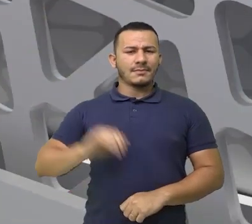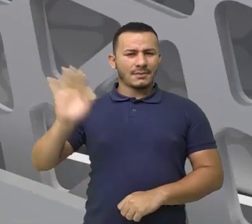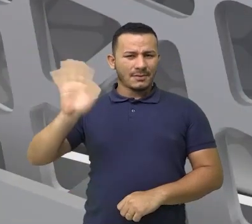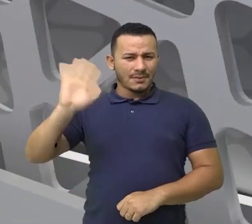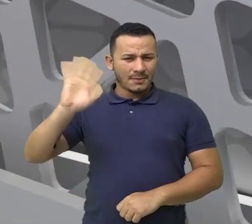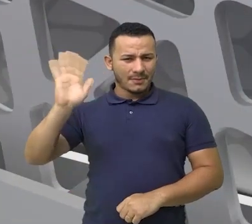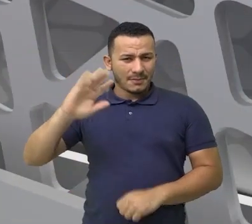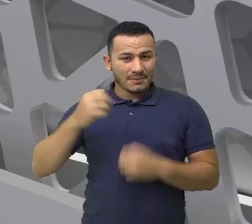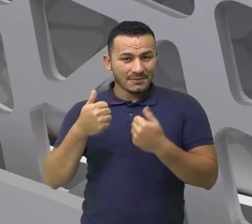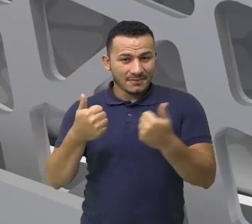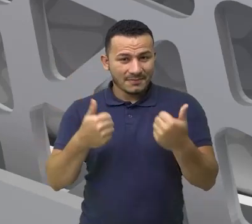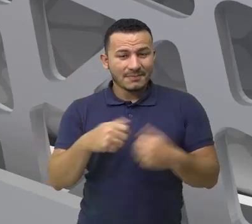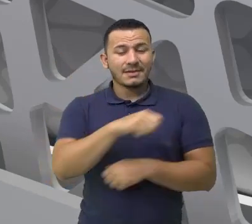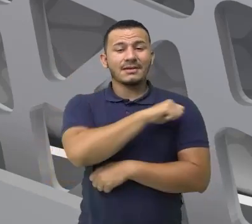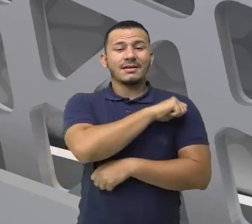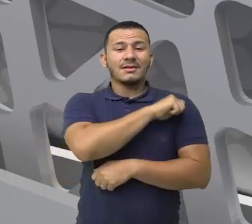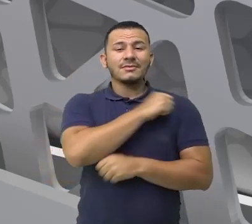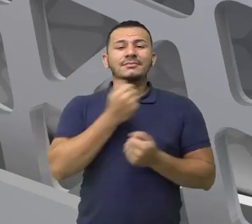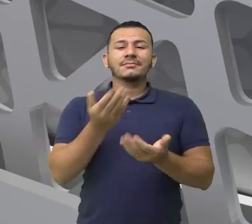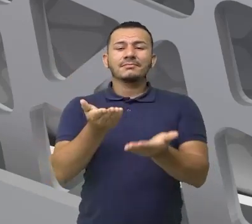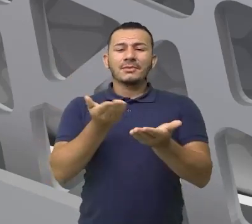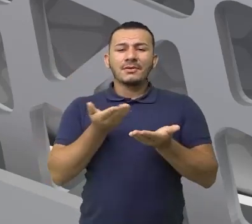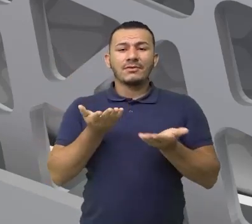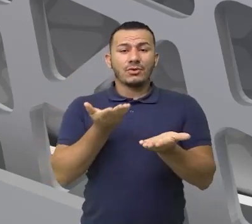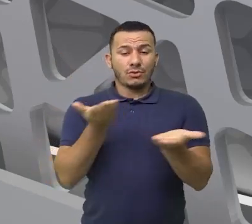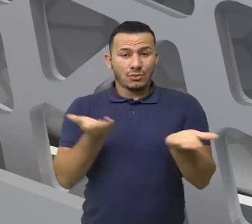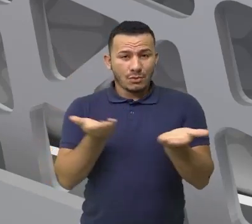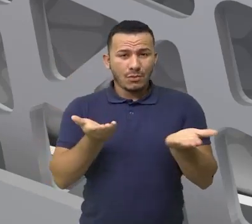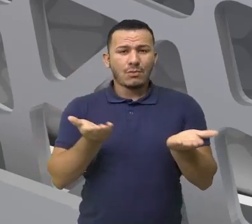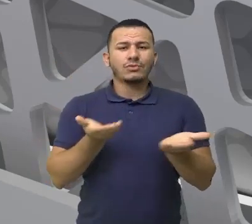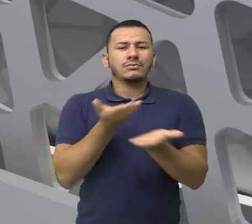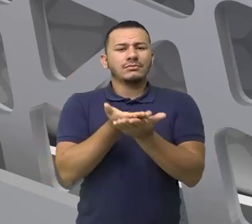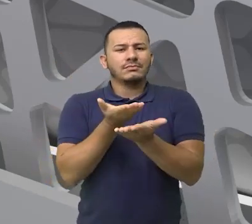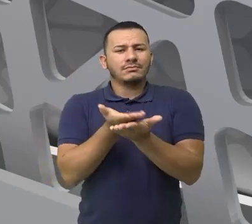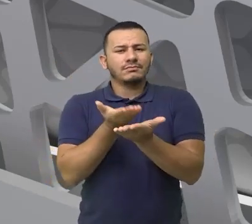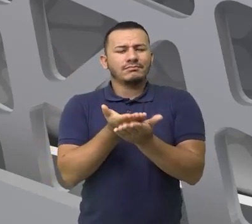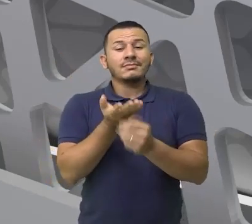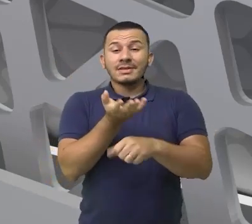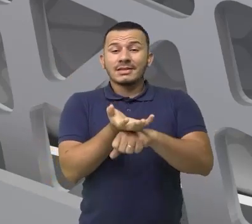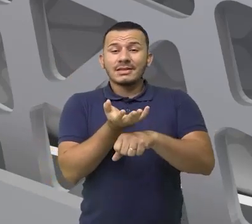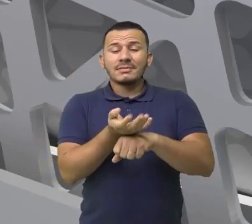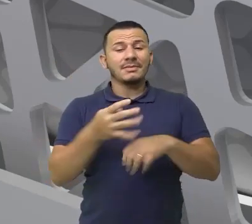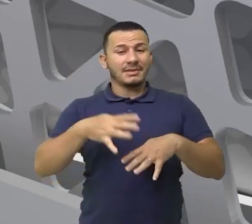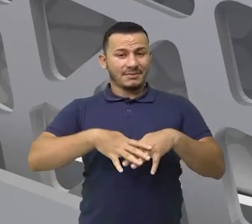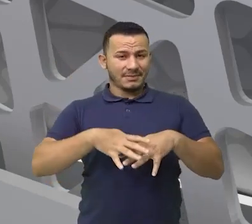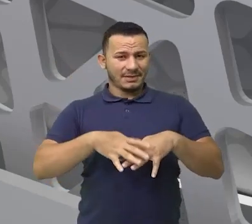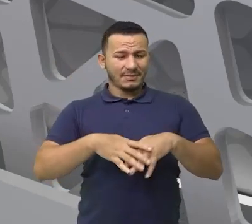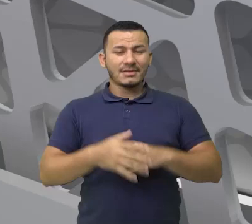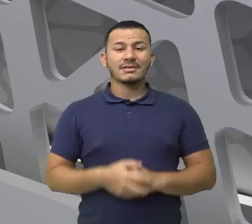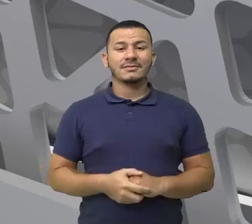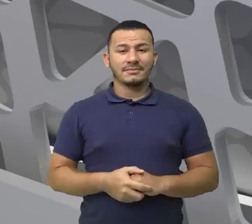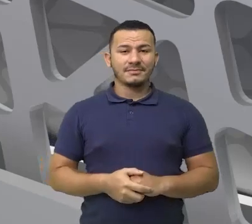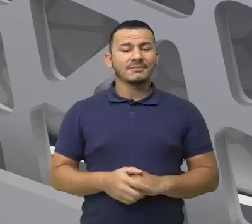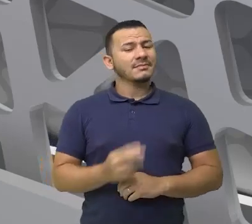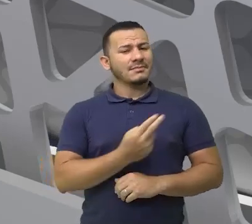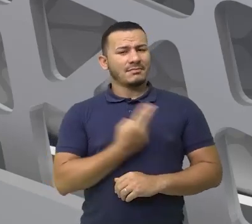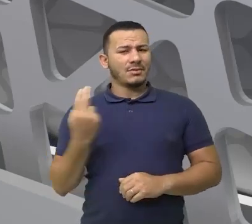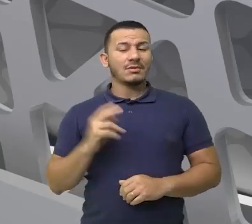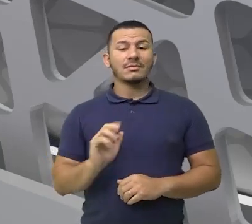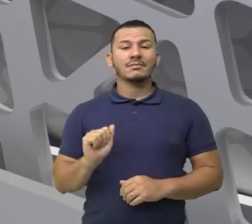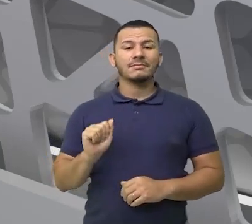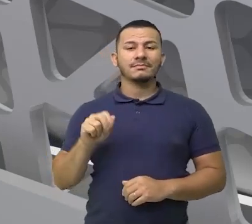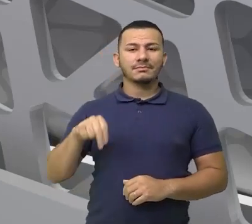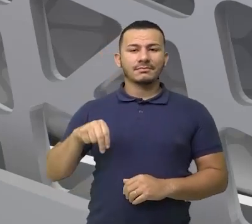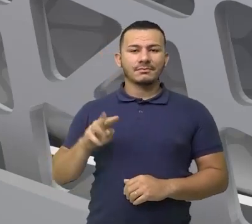Olá, meus queridos alunos, sejam todos muito bem-vindos para mais uma aula de matemática. Aqui comigo, professor